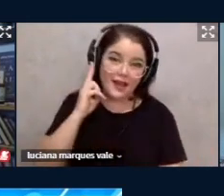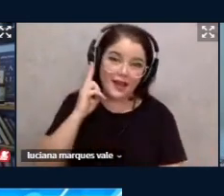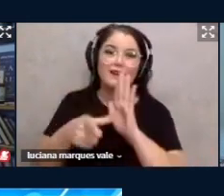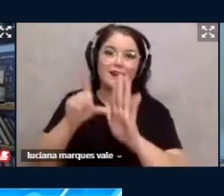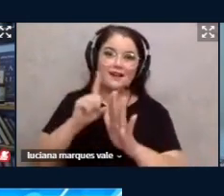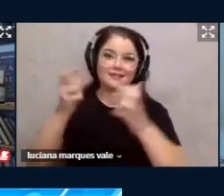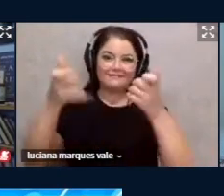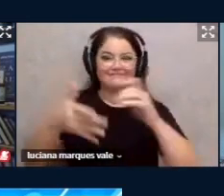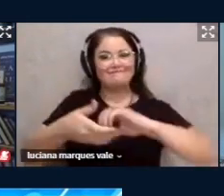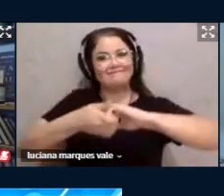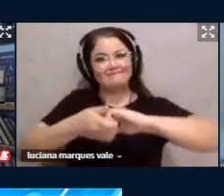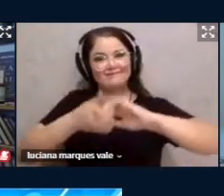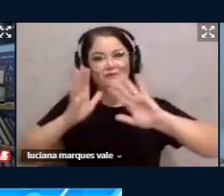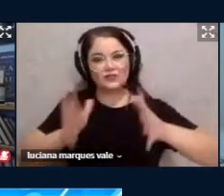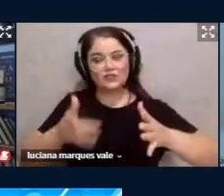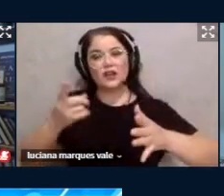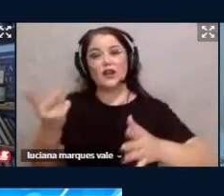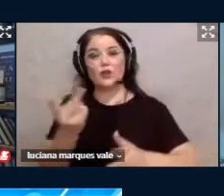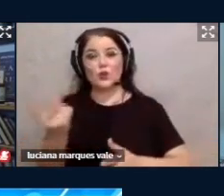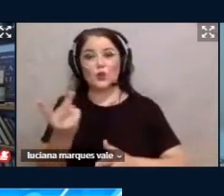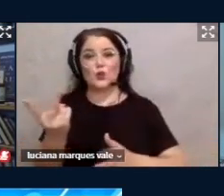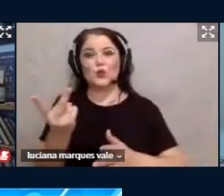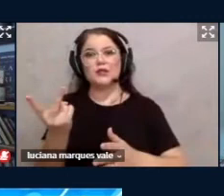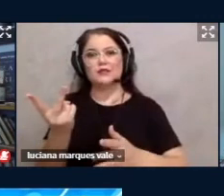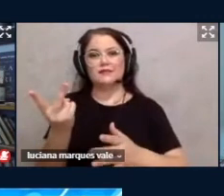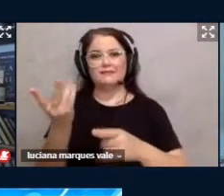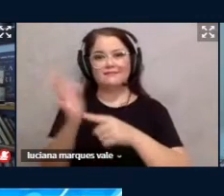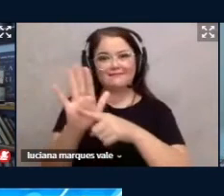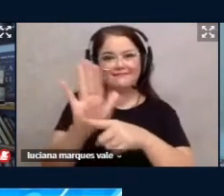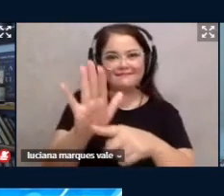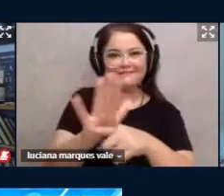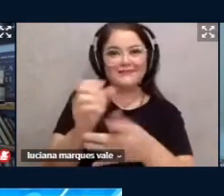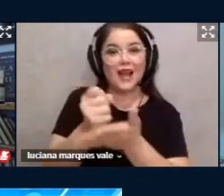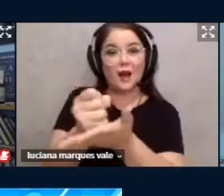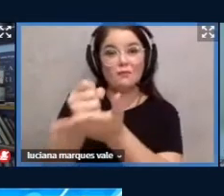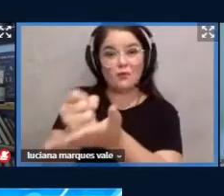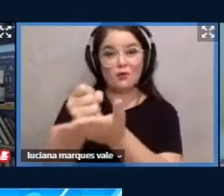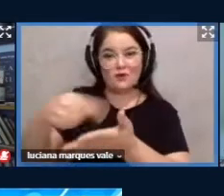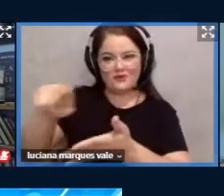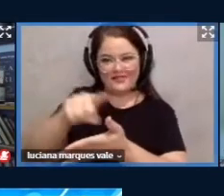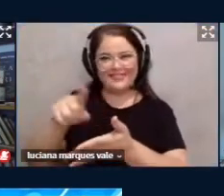né? E as minhas duas que estão escondidinhas ali, que são meu suporte, meus braços,